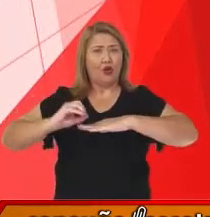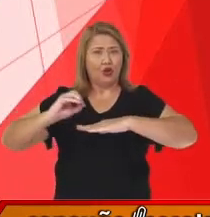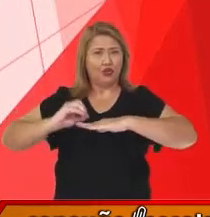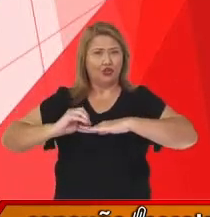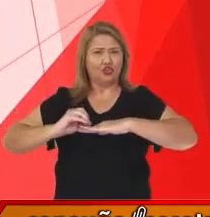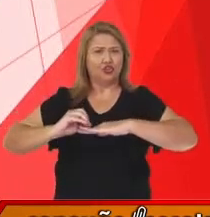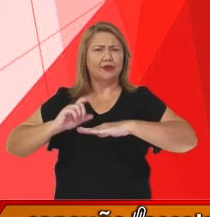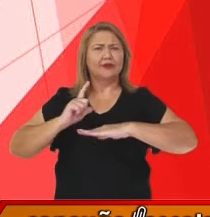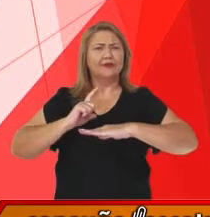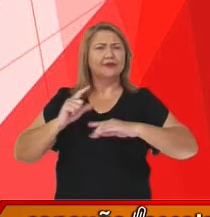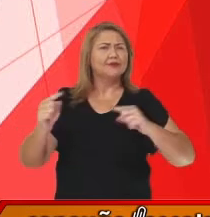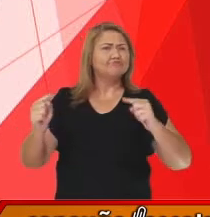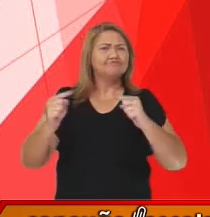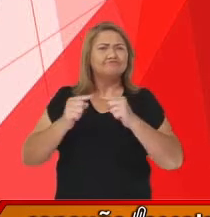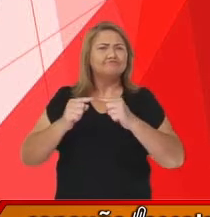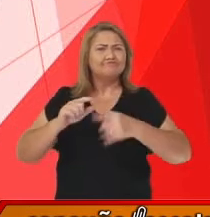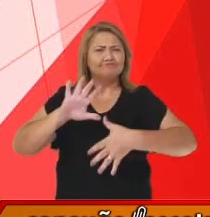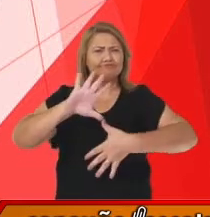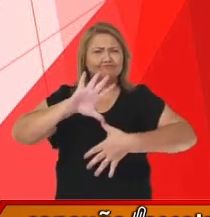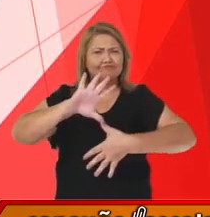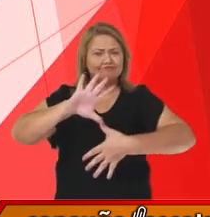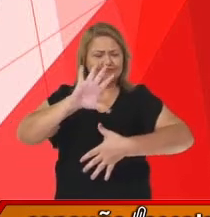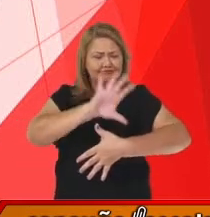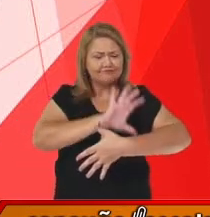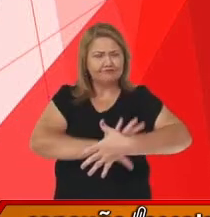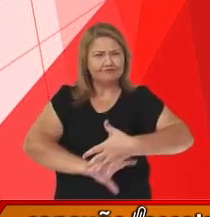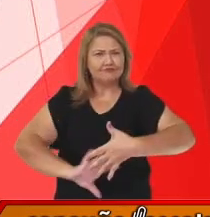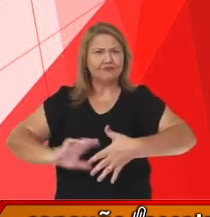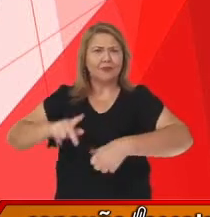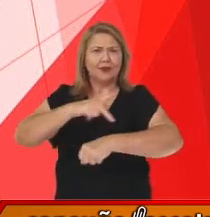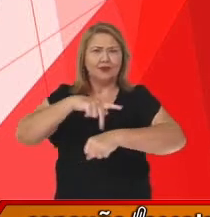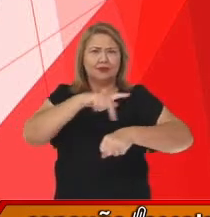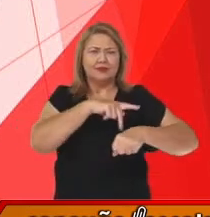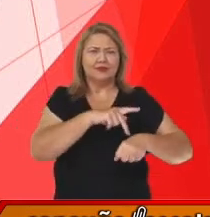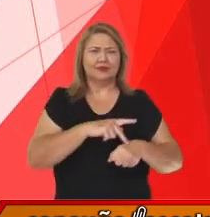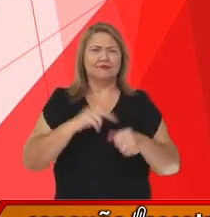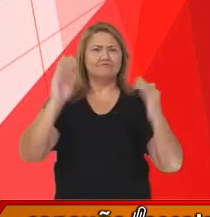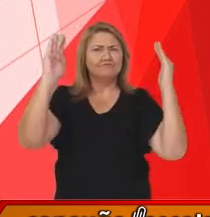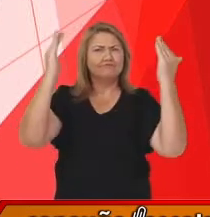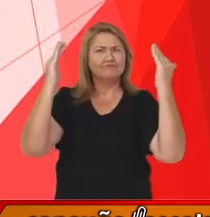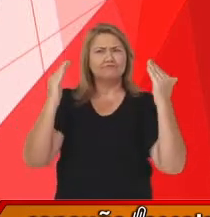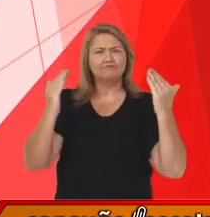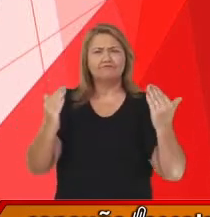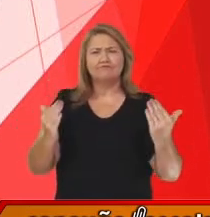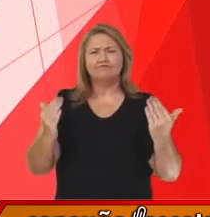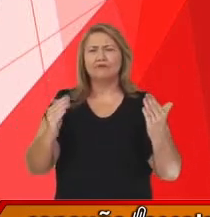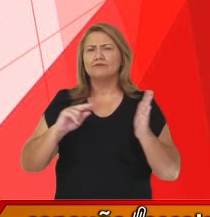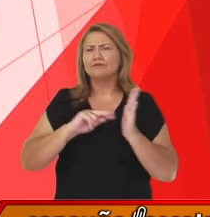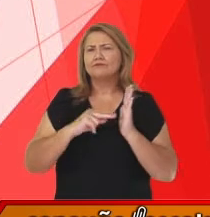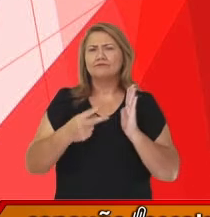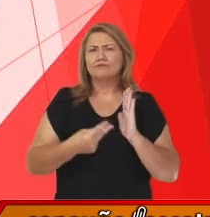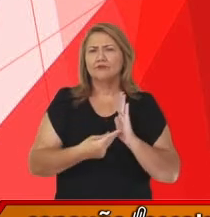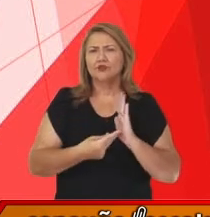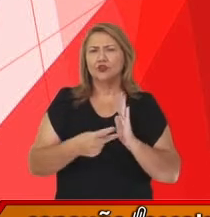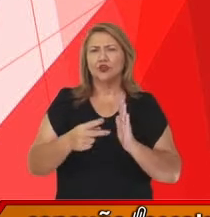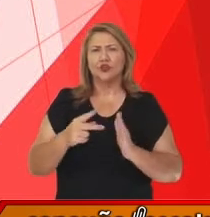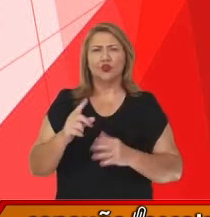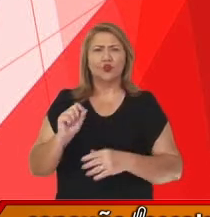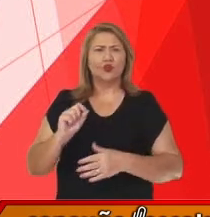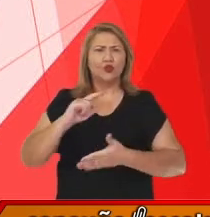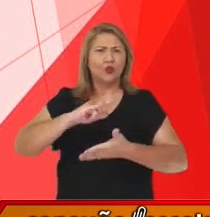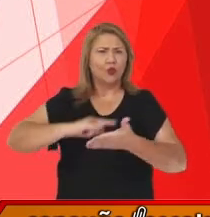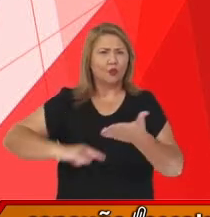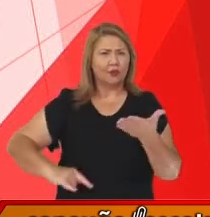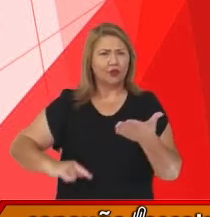e sua relação com os países da América Latina. Analisaremos o significado da doutrina do Destino